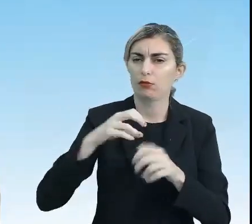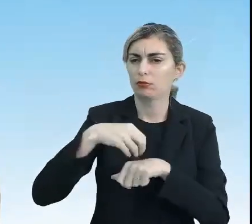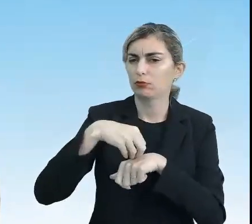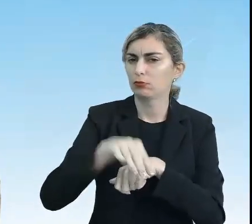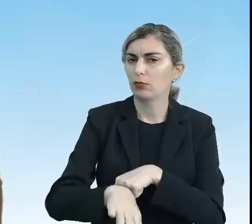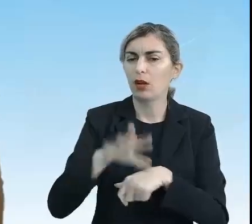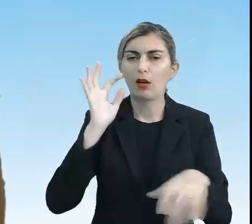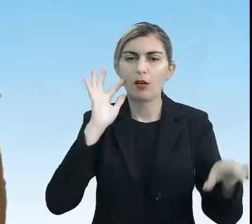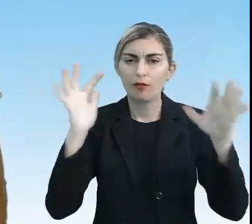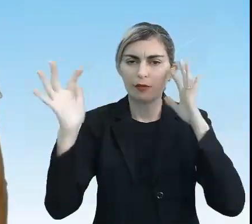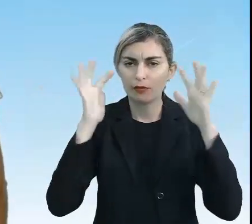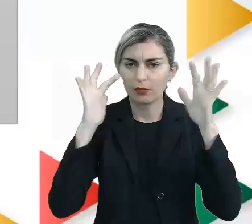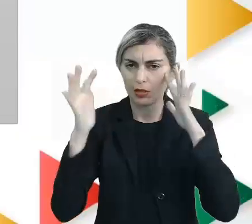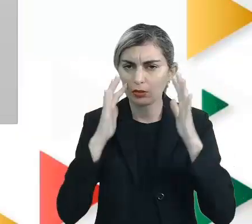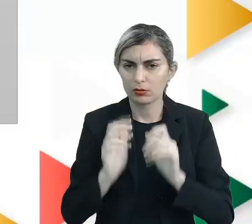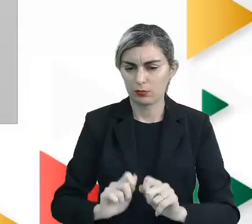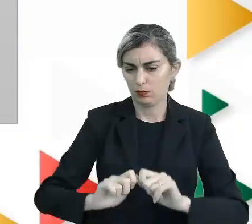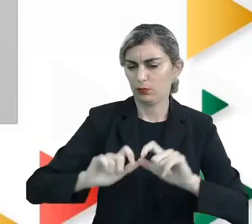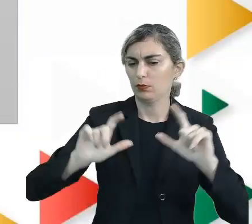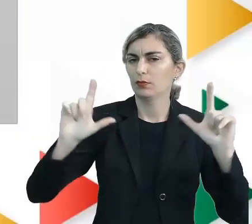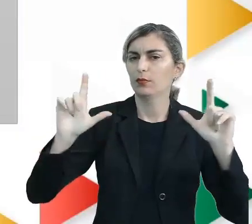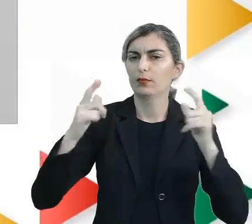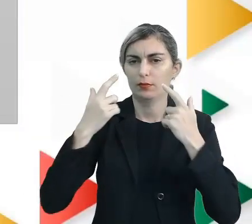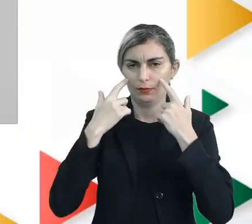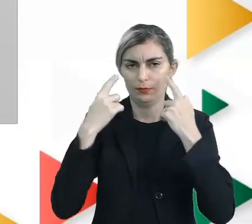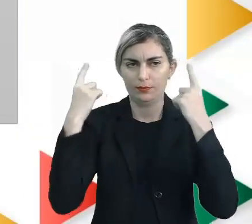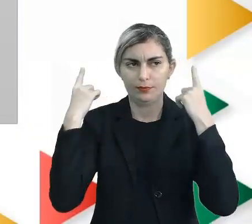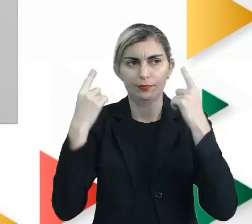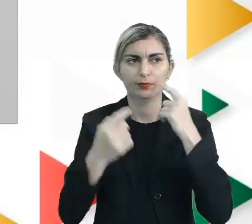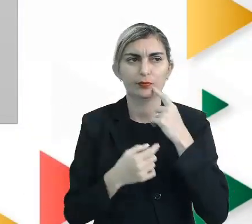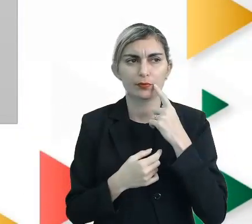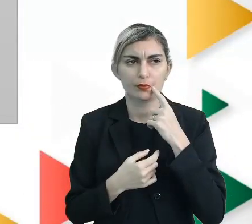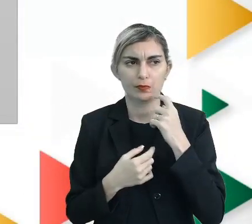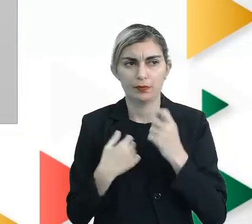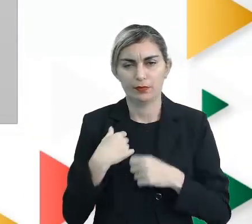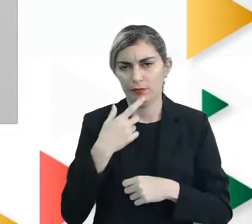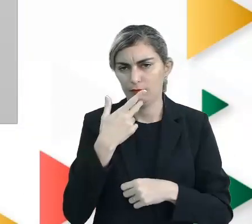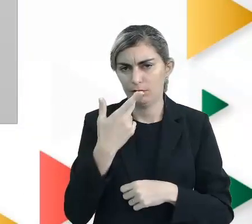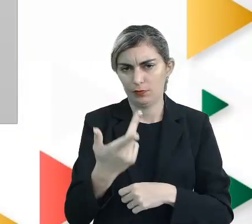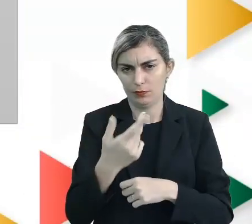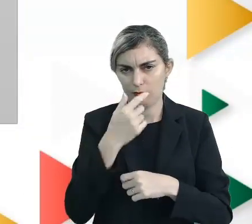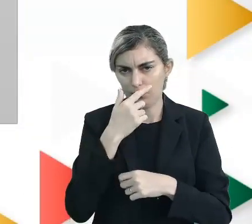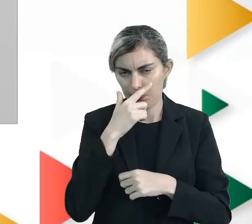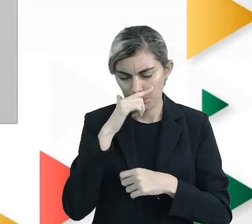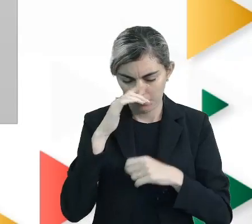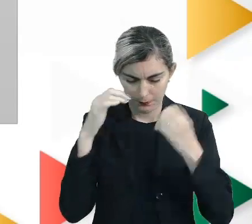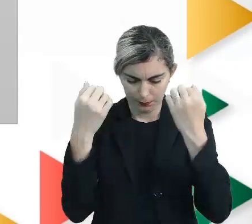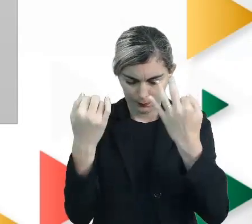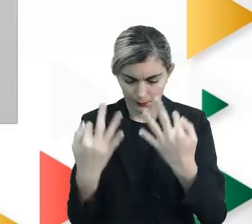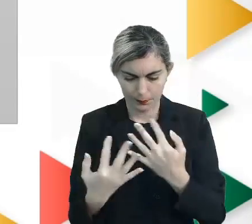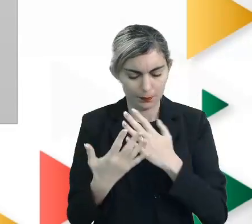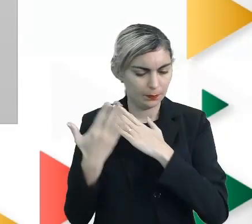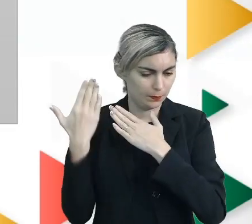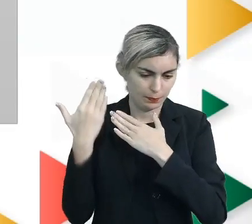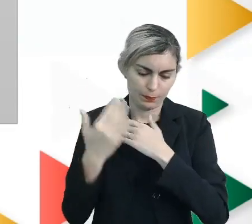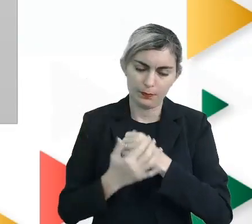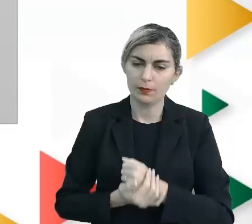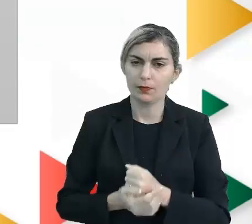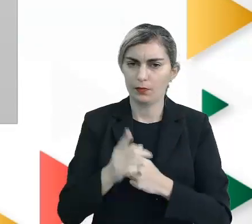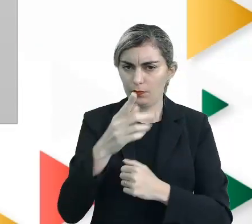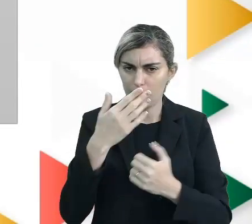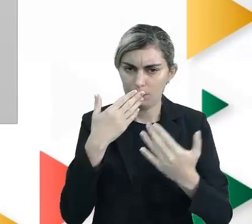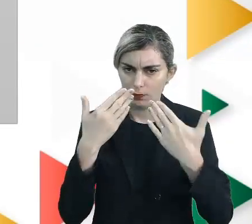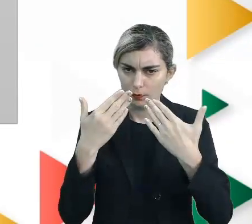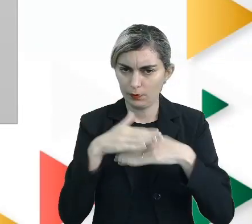uma reflexão na tela. Veja só, professor. Aqui eu vou descrever a cena para que o senhor possa comentar com